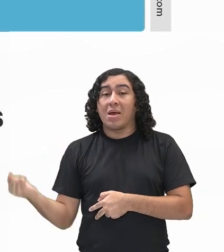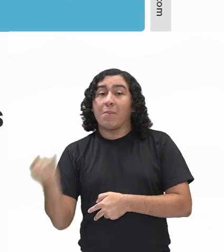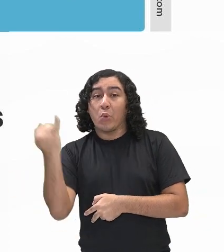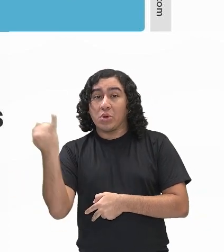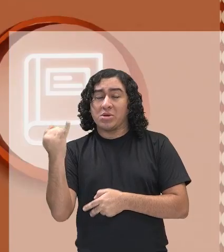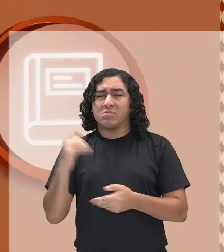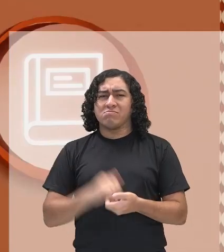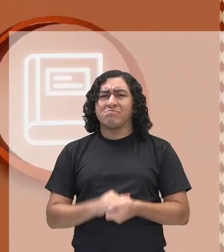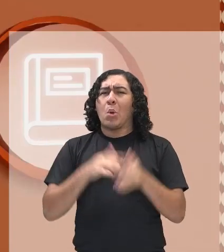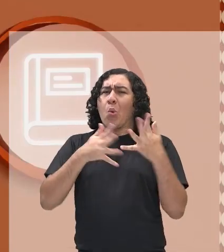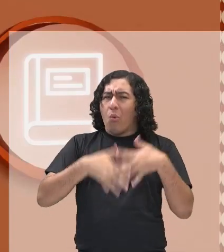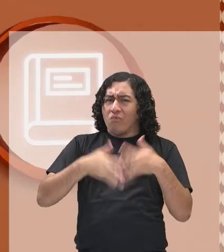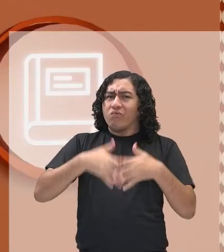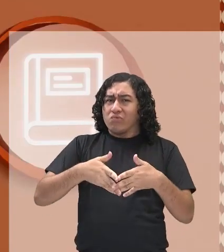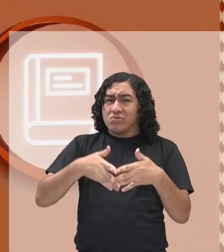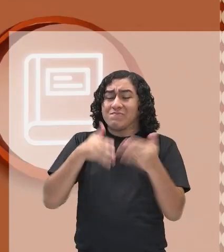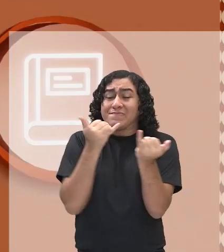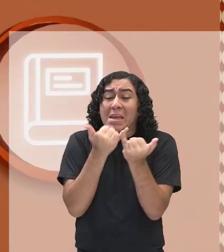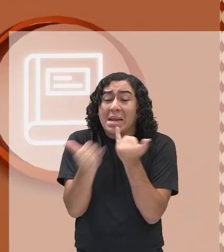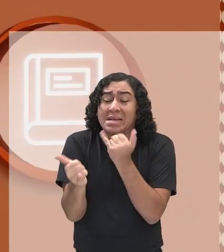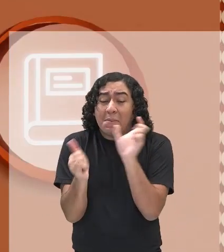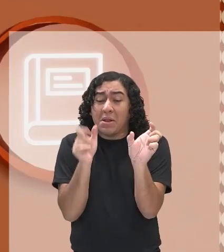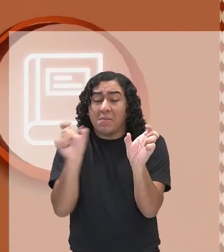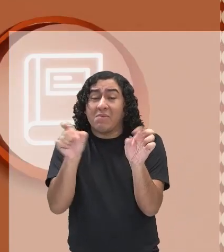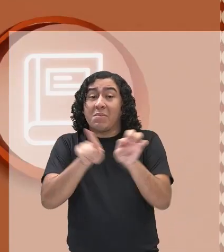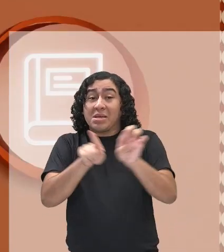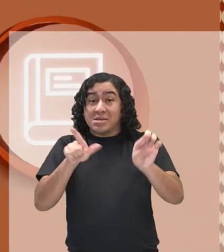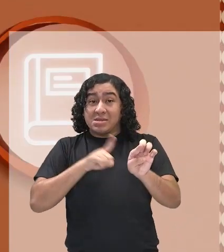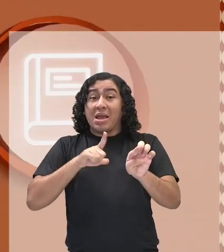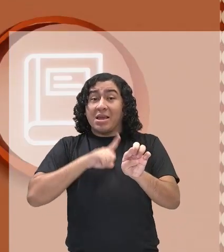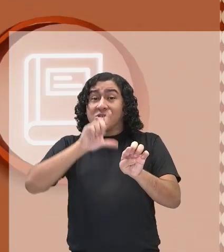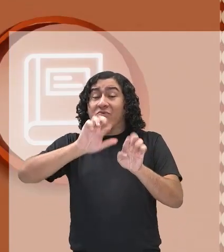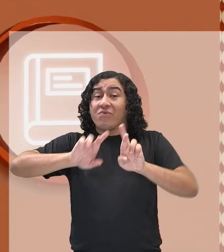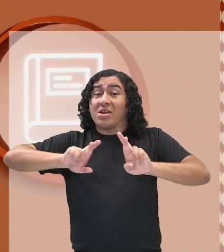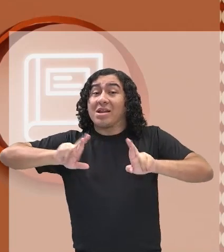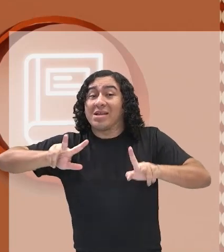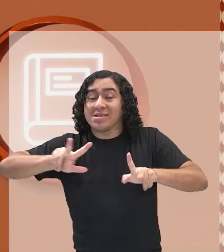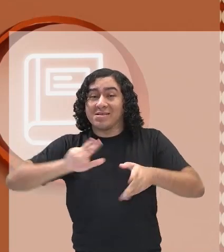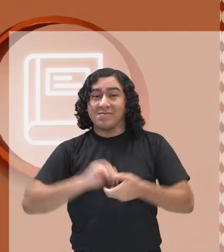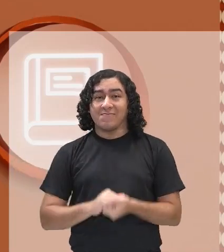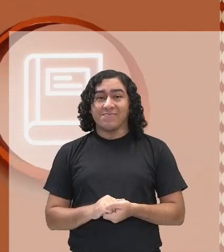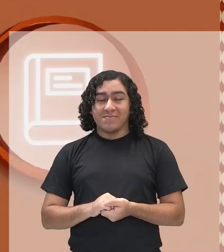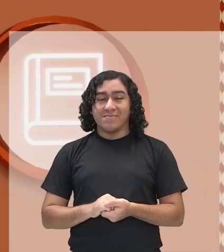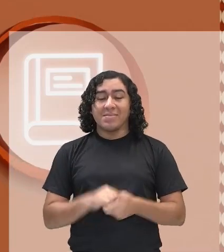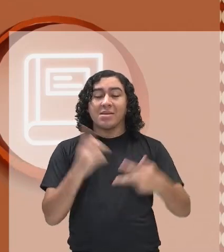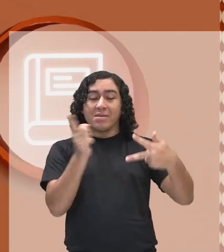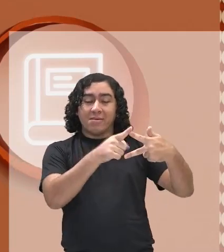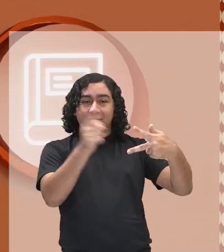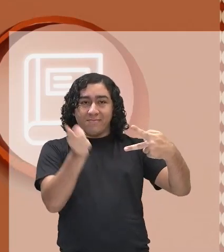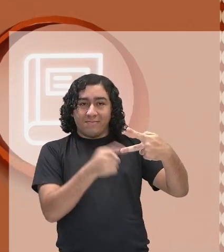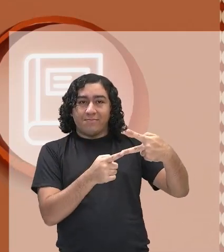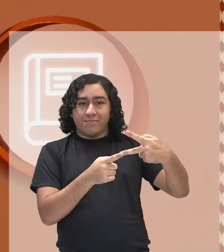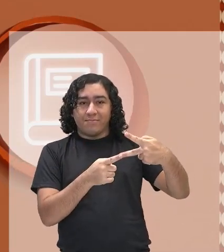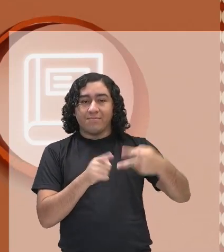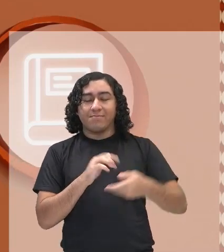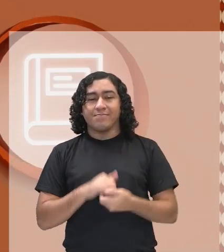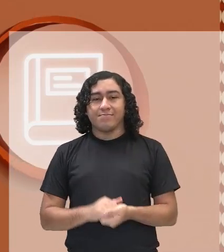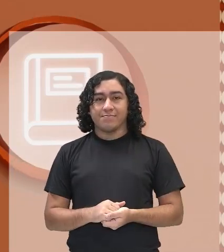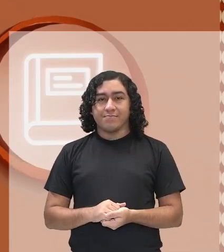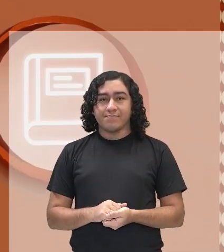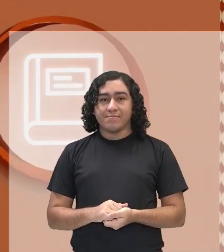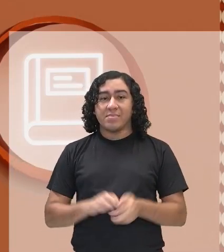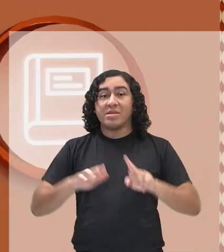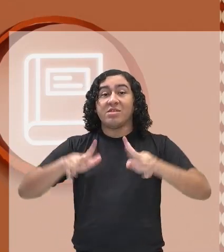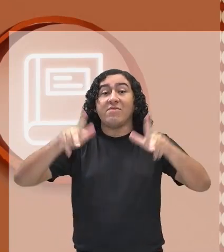confuso, parecido, mas tem uma pequena diferença, né? Quando você fala de valorar e quando você fala de valorizar. A diferença